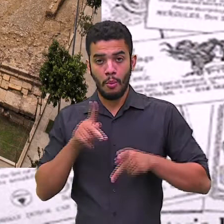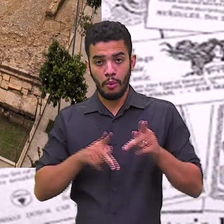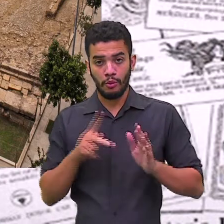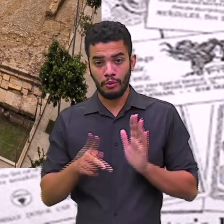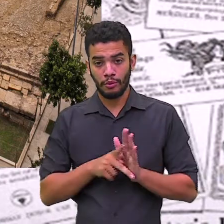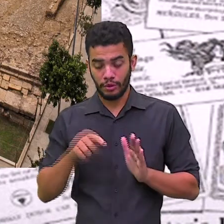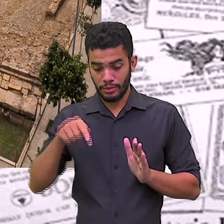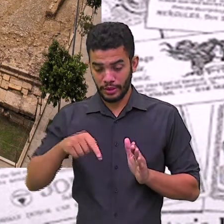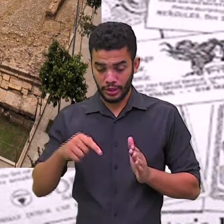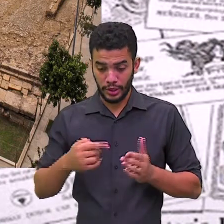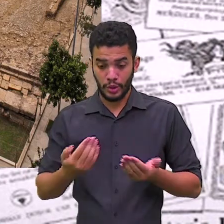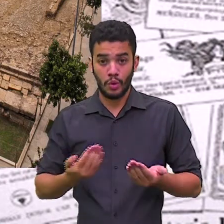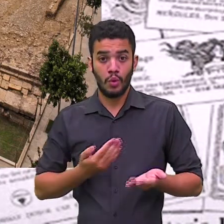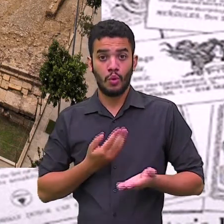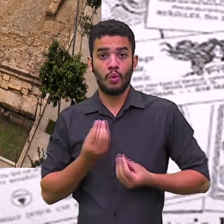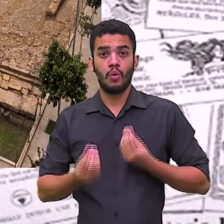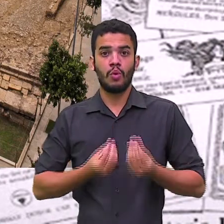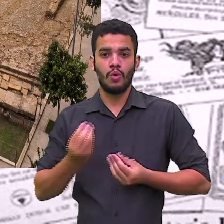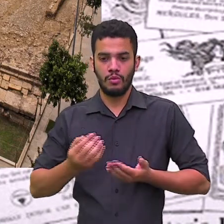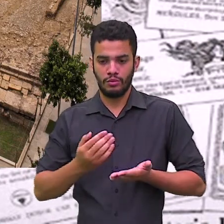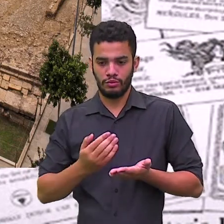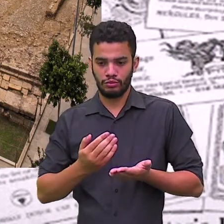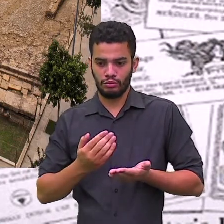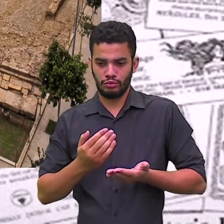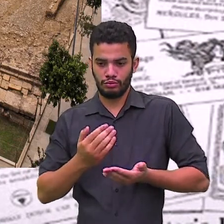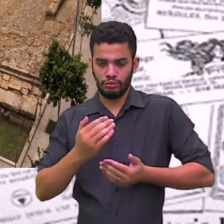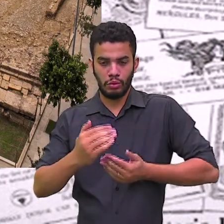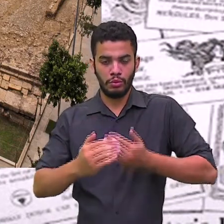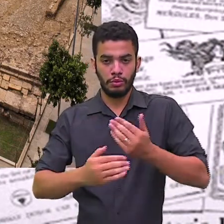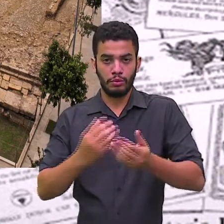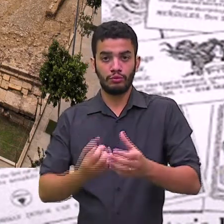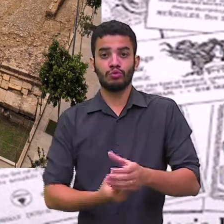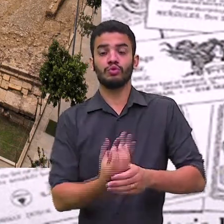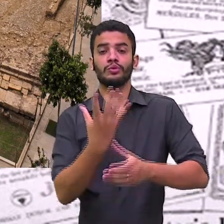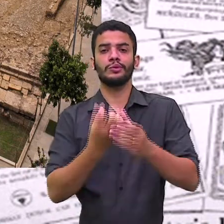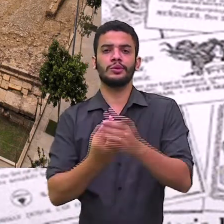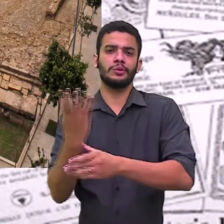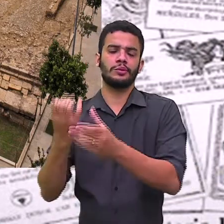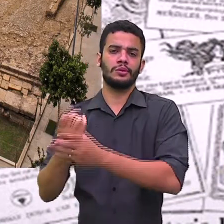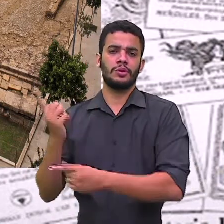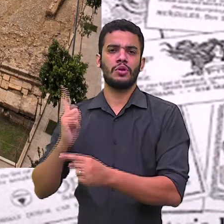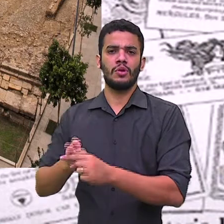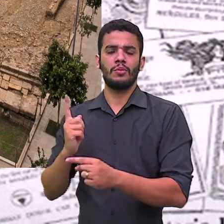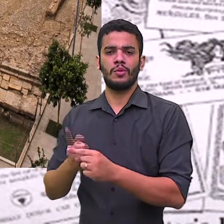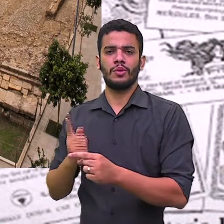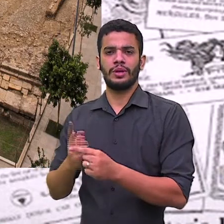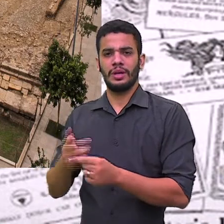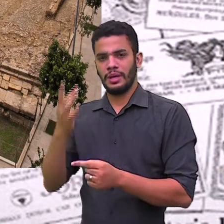esquecer do que os nossos irmãos, os nossos antepassados sofreram e ainda